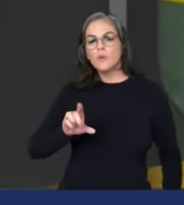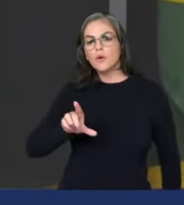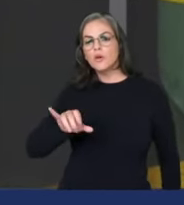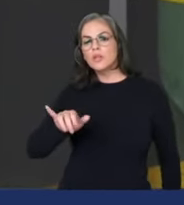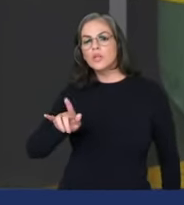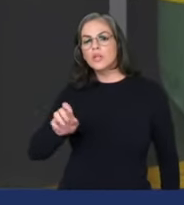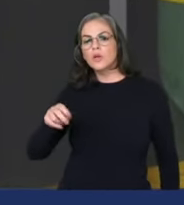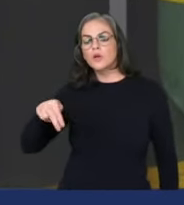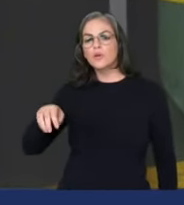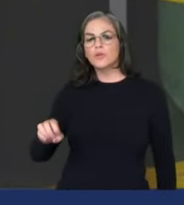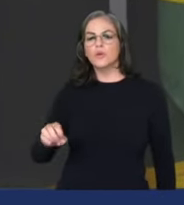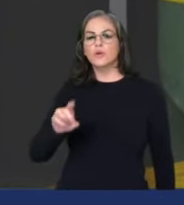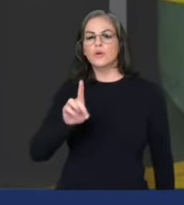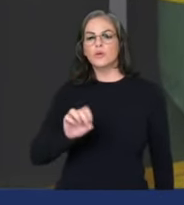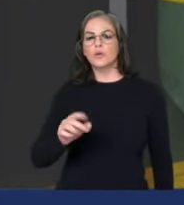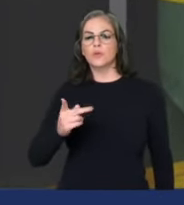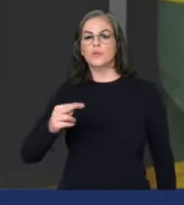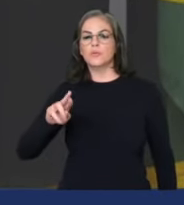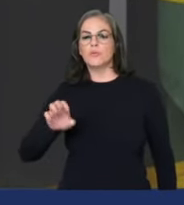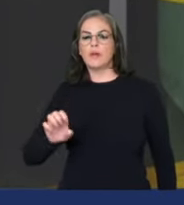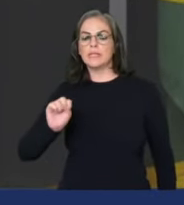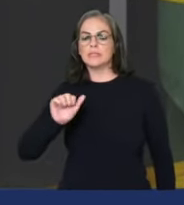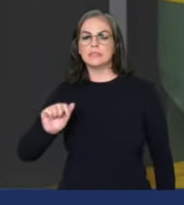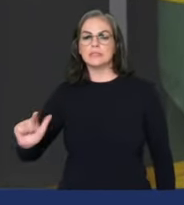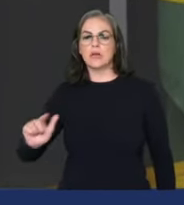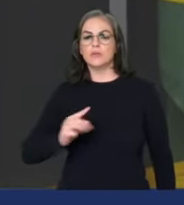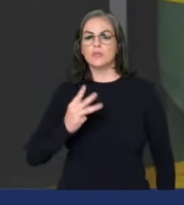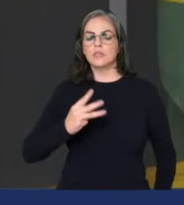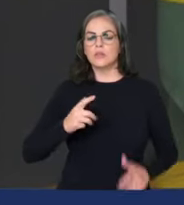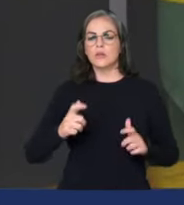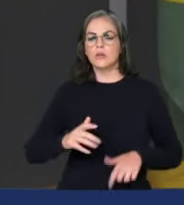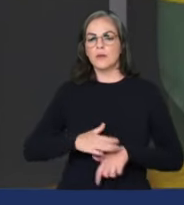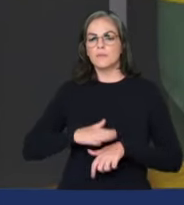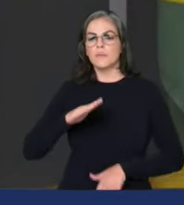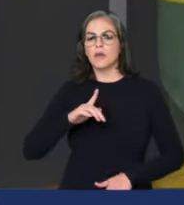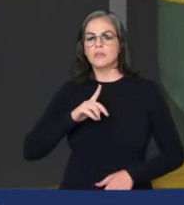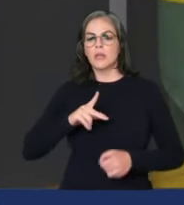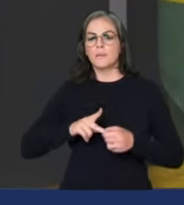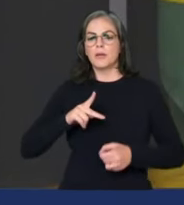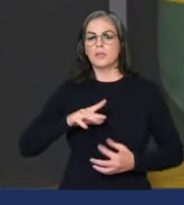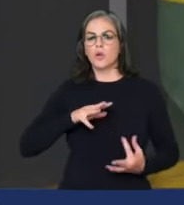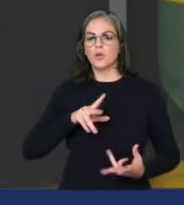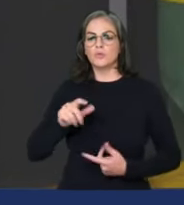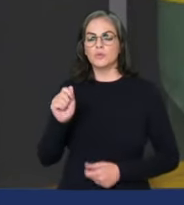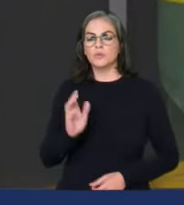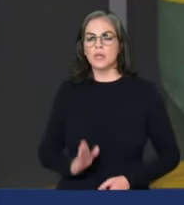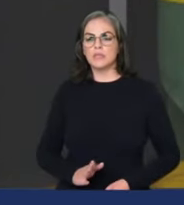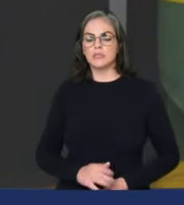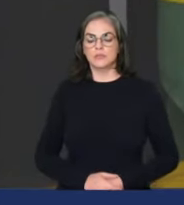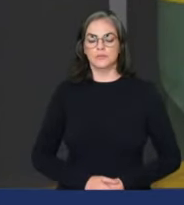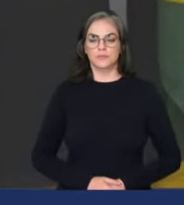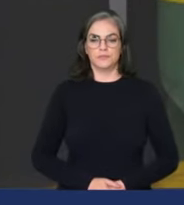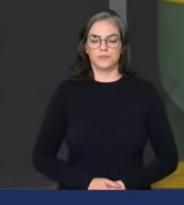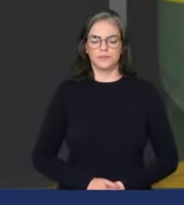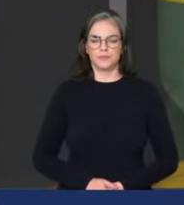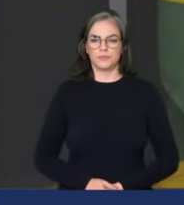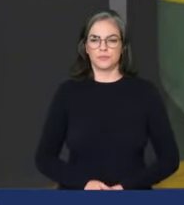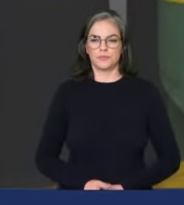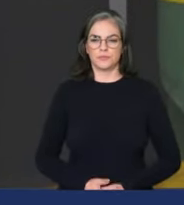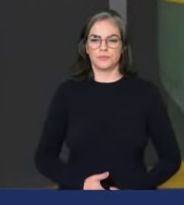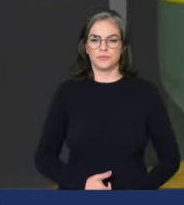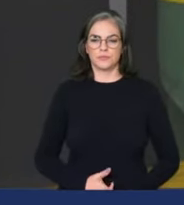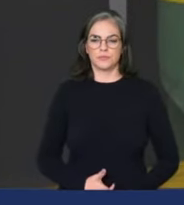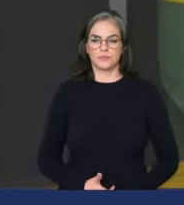reserva de petróleo do mundo, somente atrás da Venezuela e da Arábia Saudita. E desculpem aqui, infelizmente, é um momento do